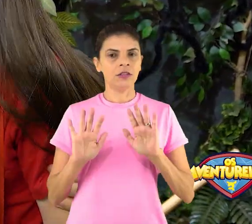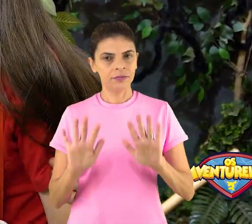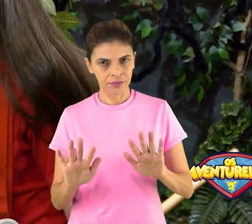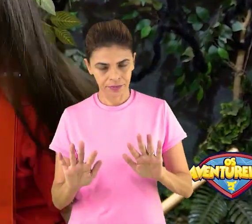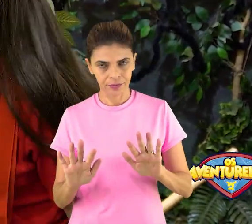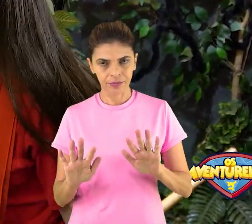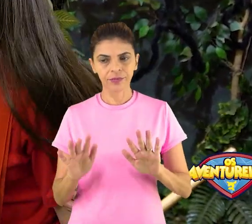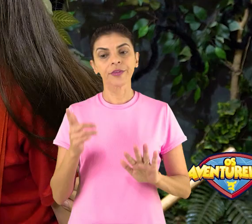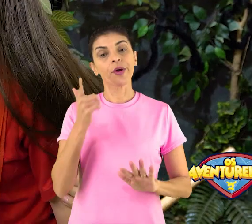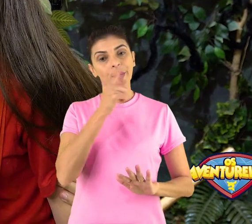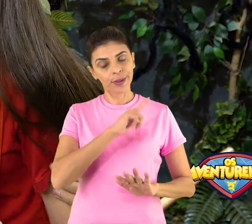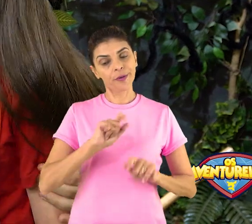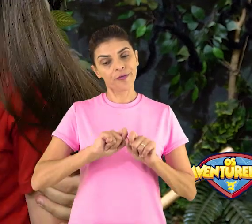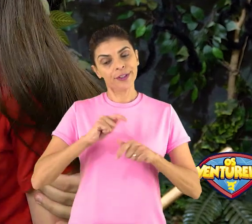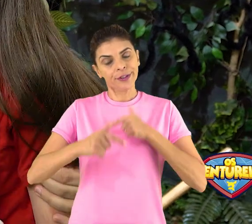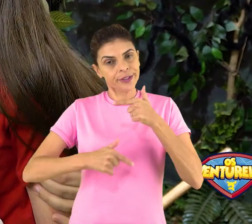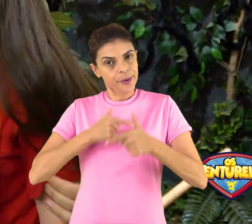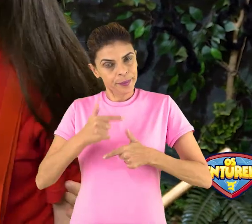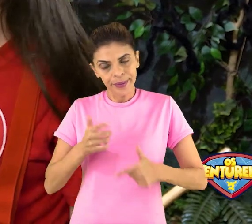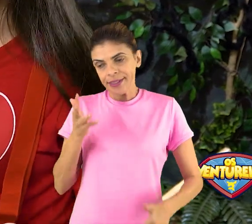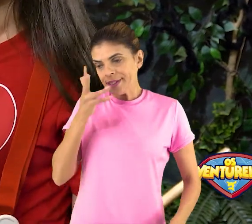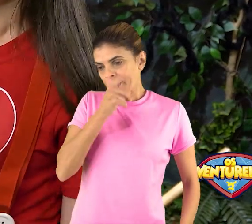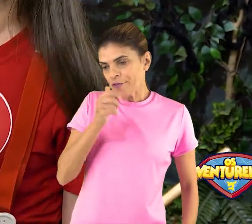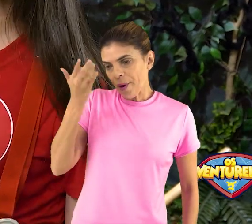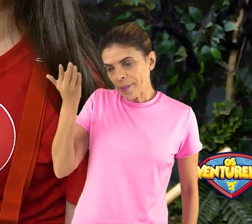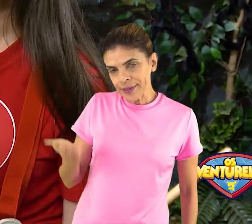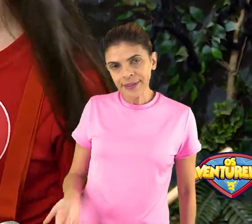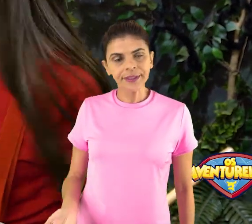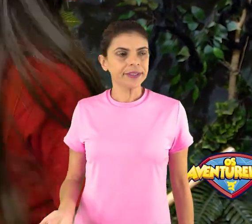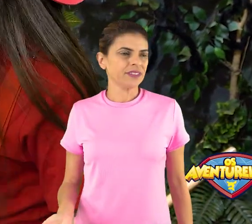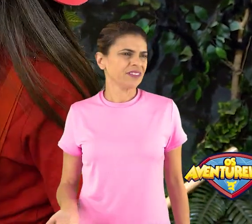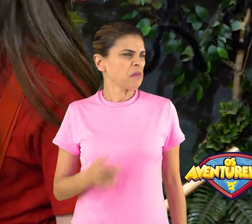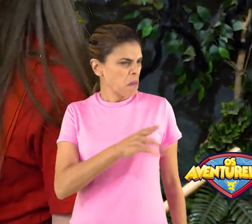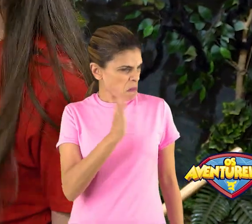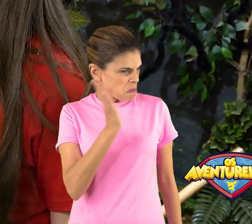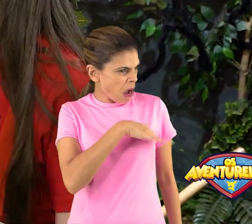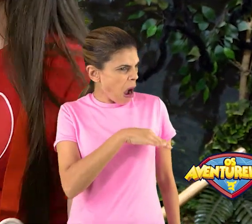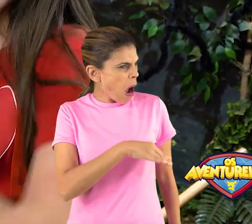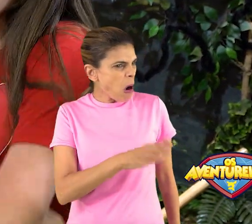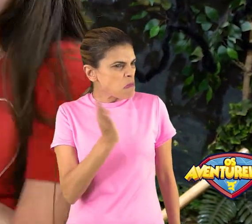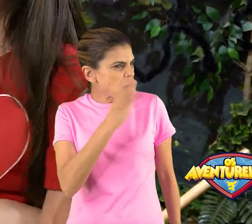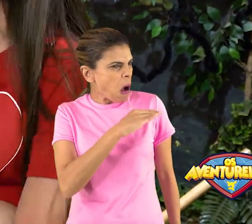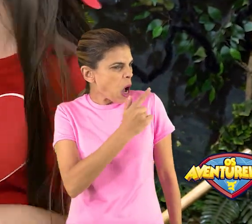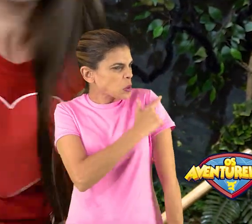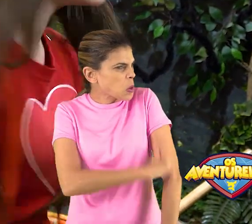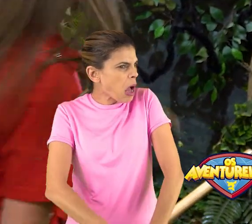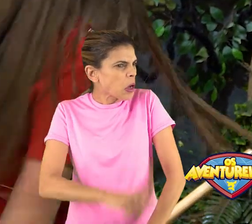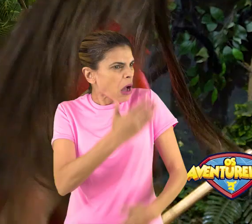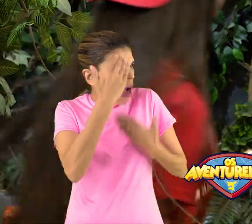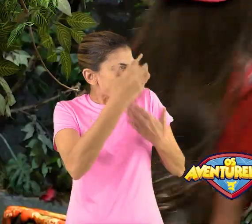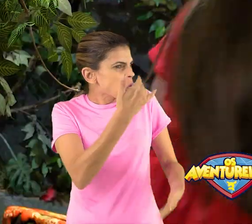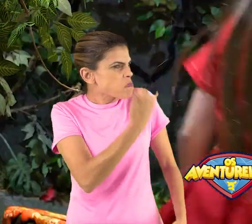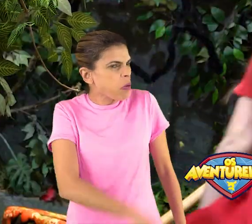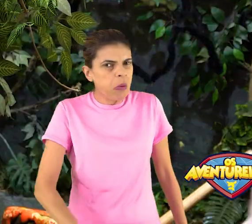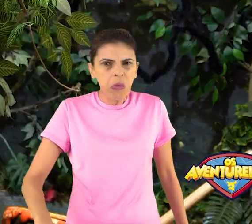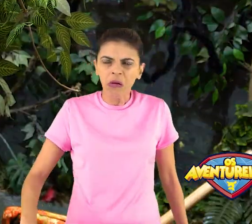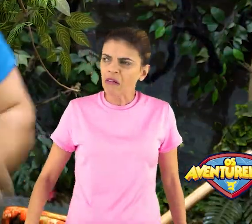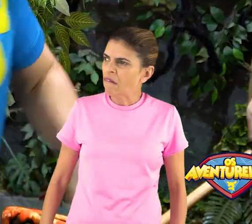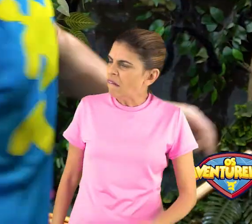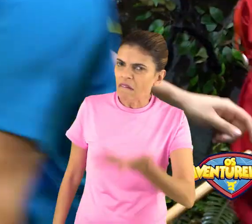menos a gente fez o nosso papel. Salvamos o cidadão. Mas ele é muito mal agradecido. Ai...